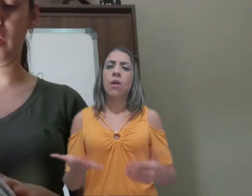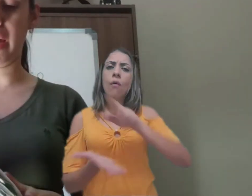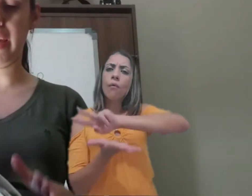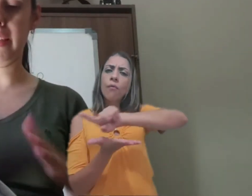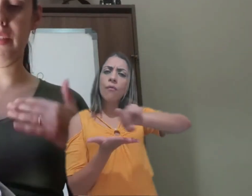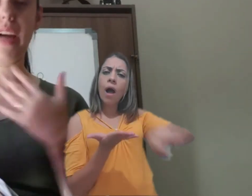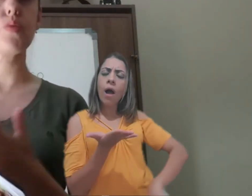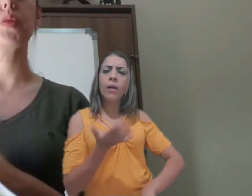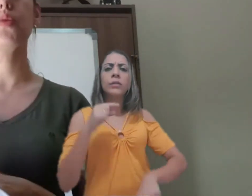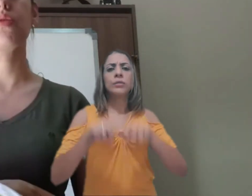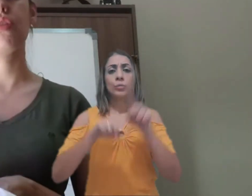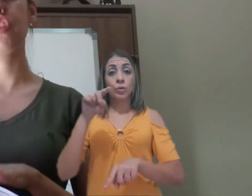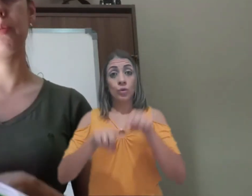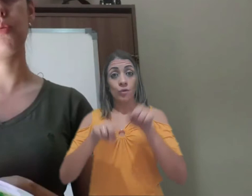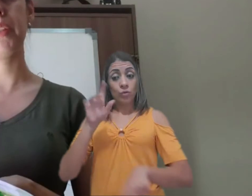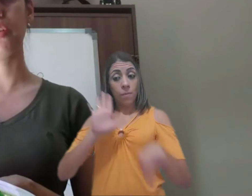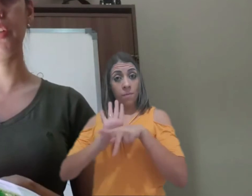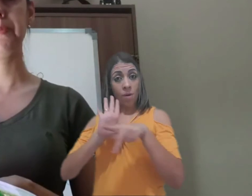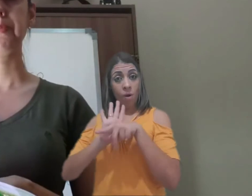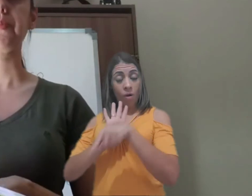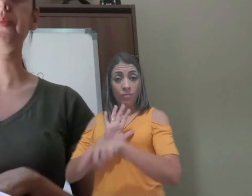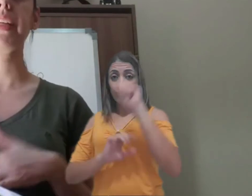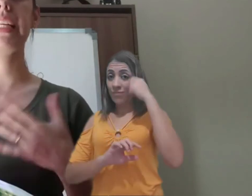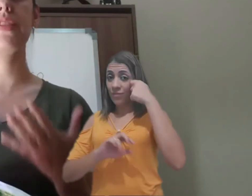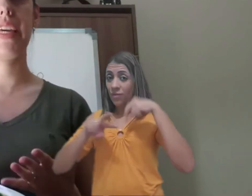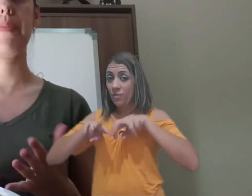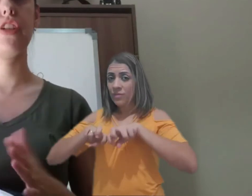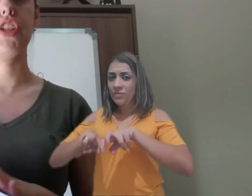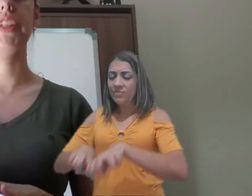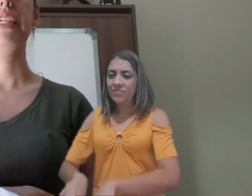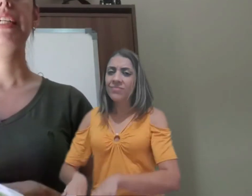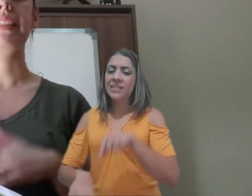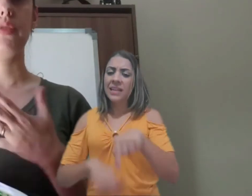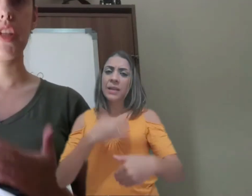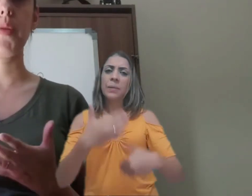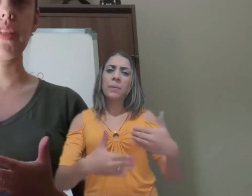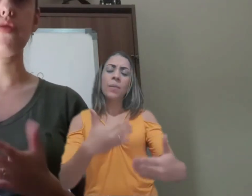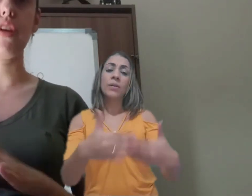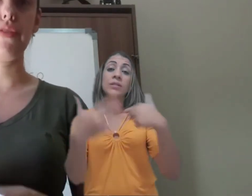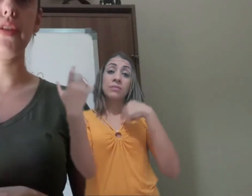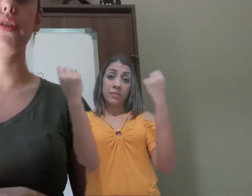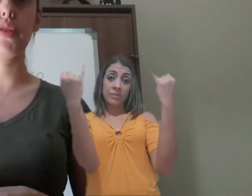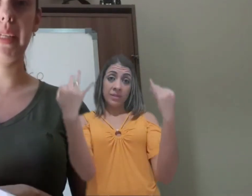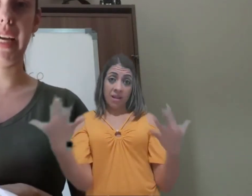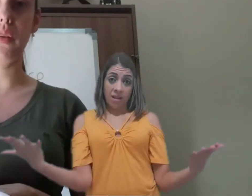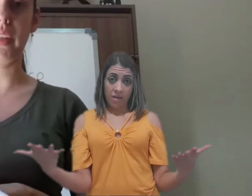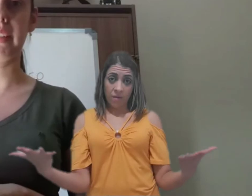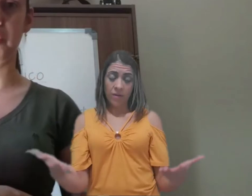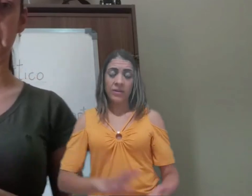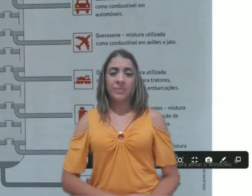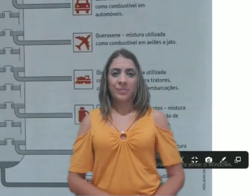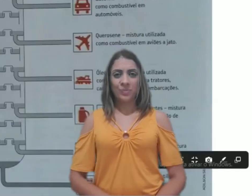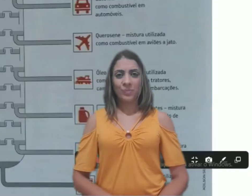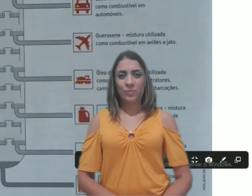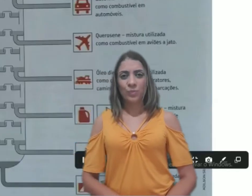Então, esses vários produtos que nós tiramos do petróleo, eles vêm a partir, então, desse processo de refino que eu vou explicar agora, tá